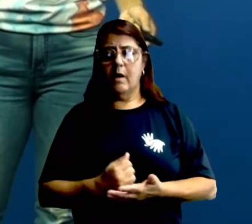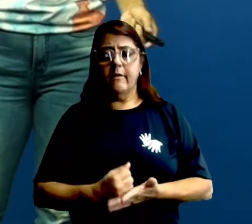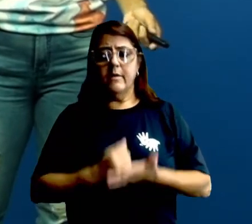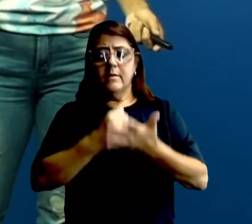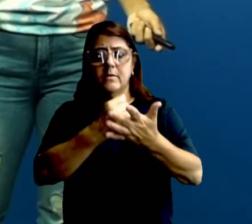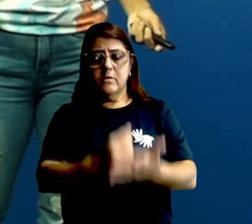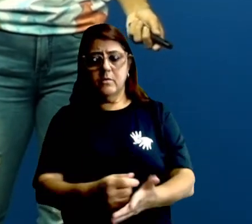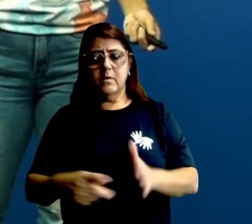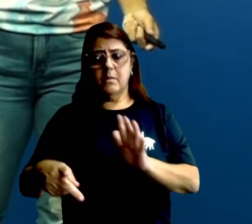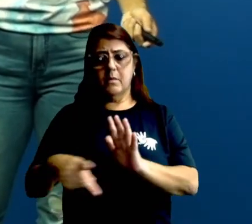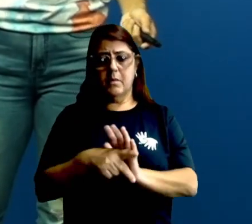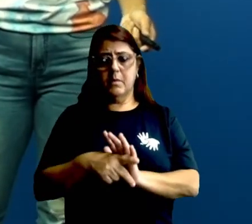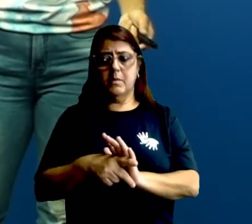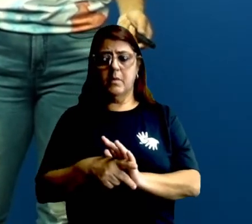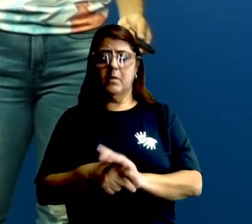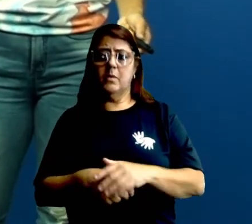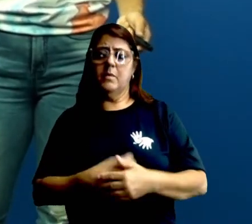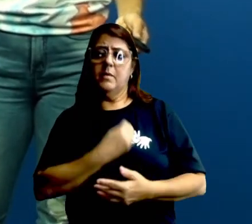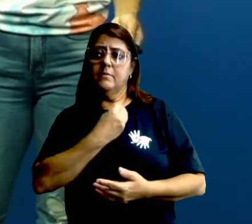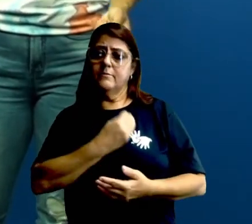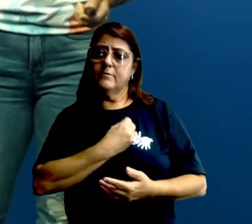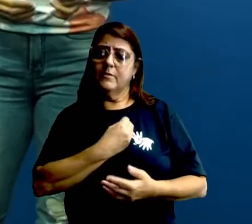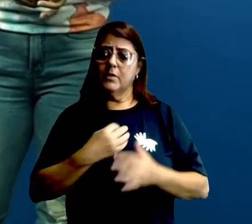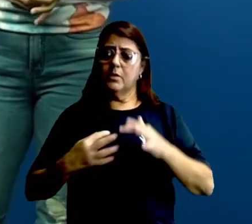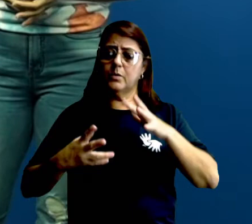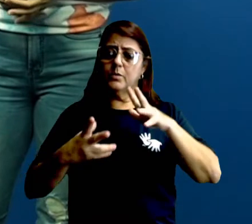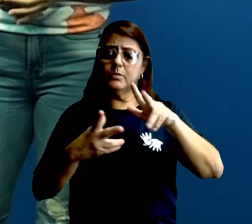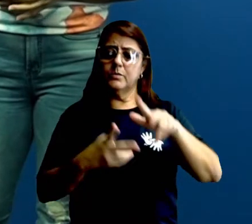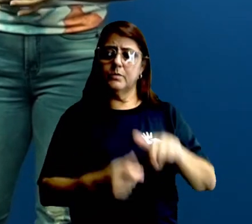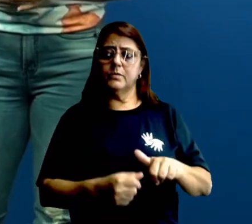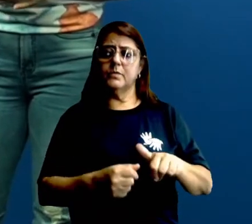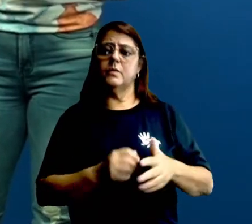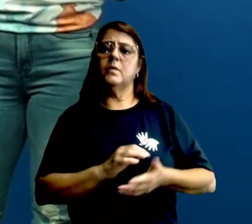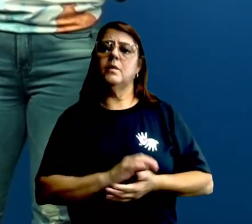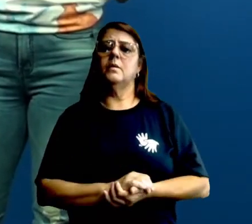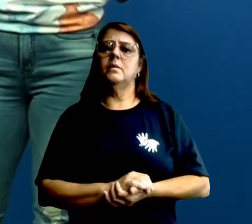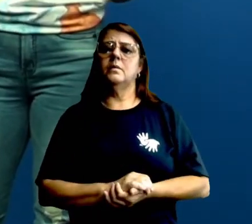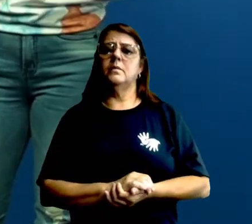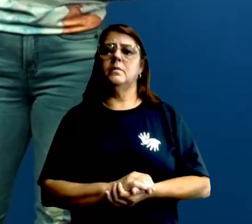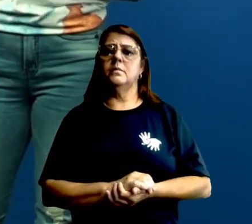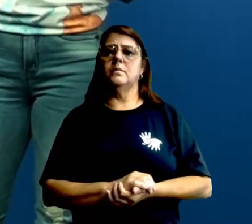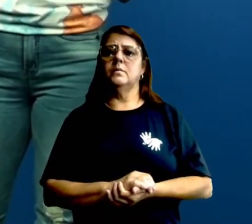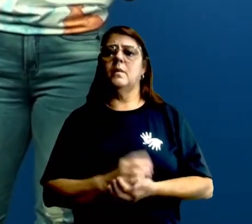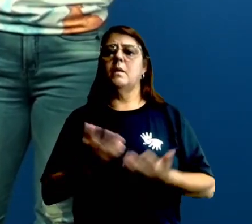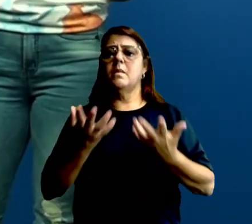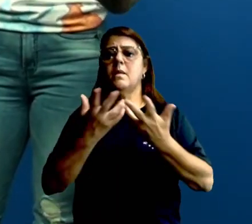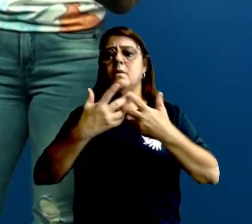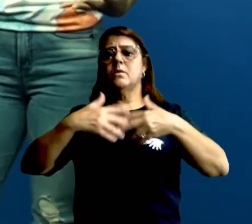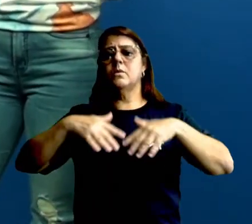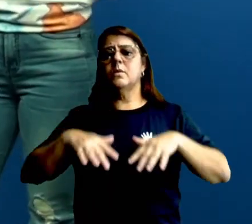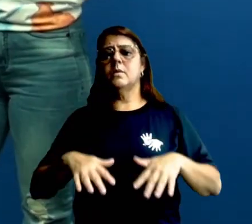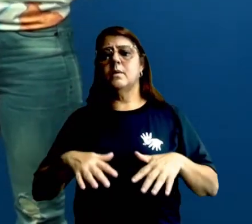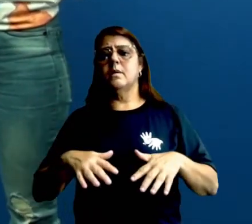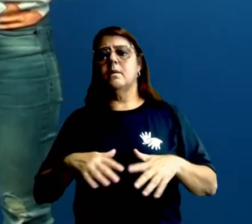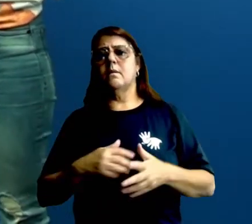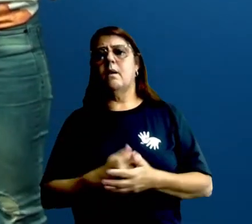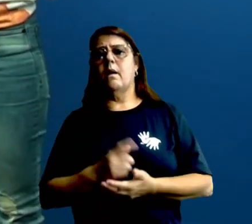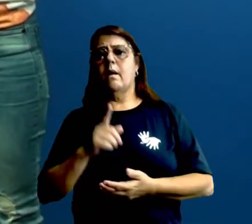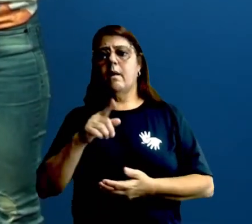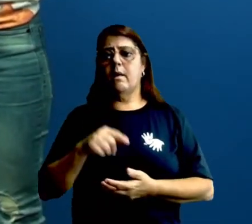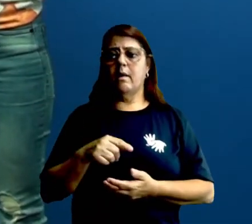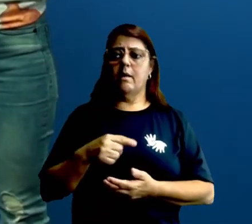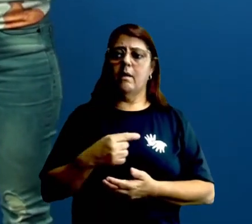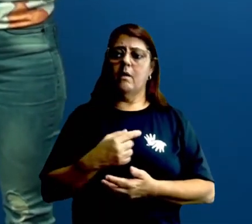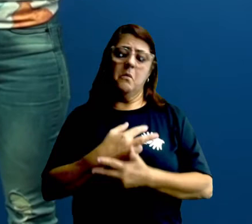a contribuir para a sua própria existência aqui no planeta Terra. Então, para ser considerado patrimônio natural, é algo